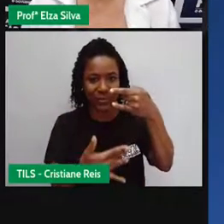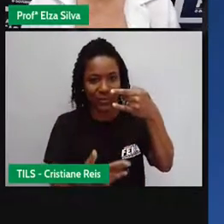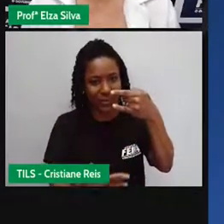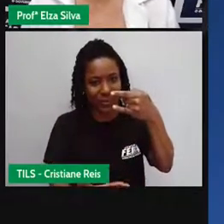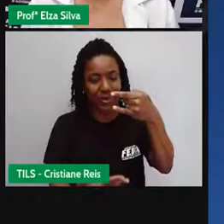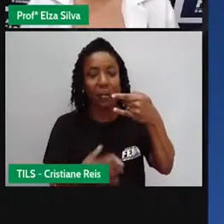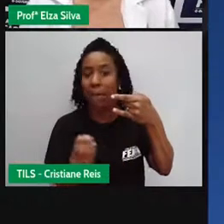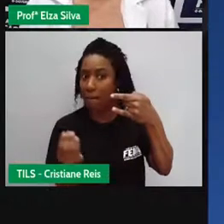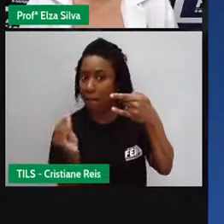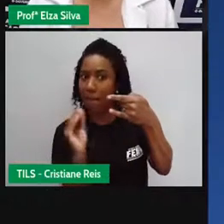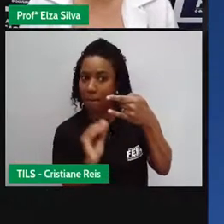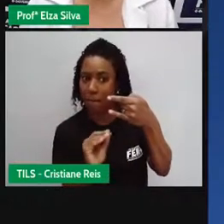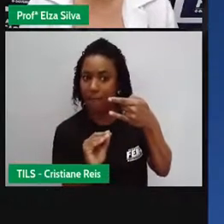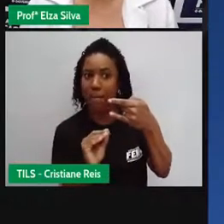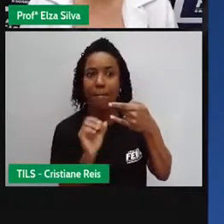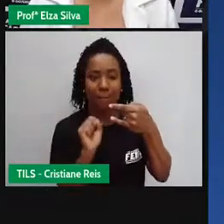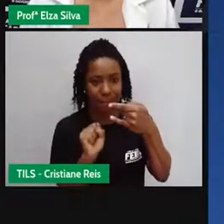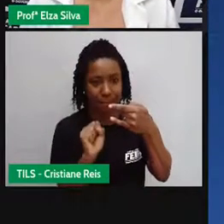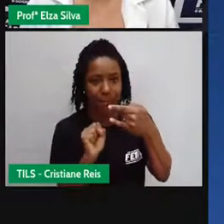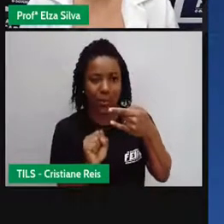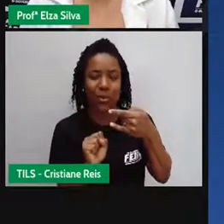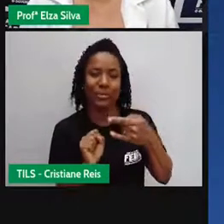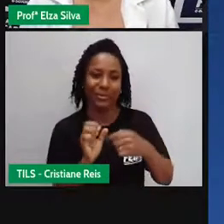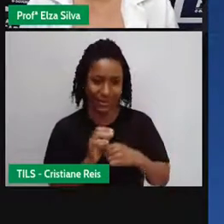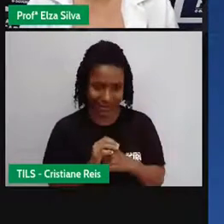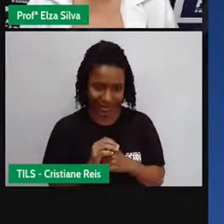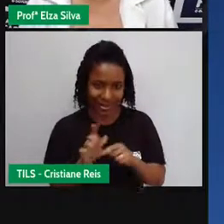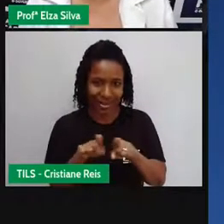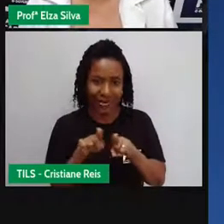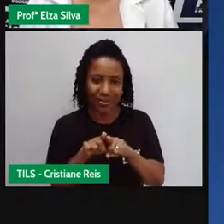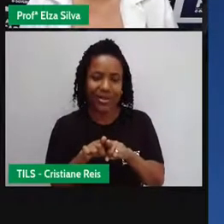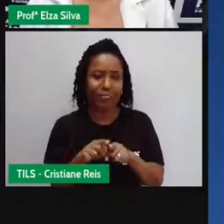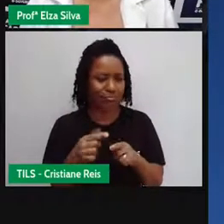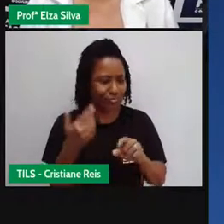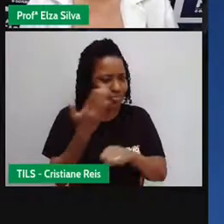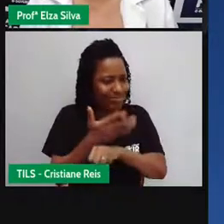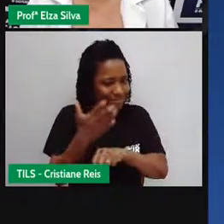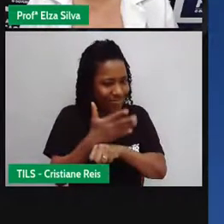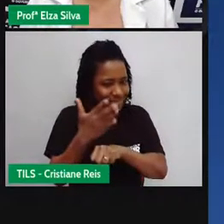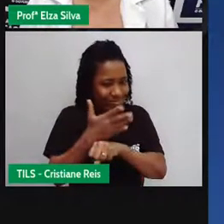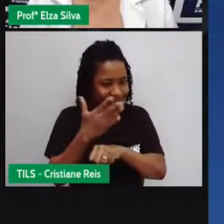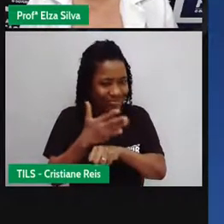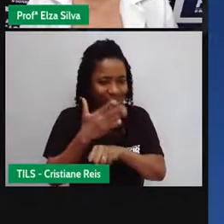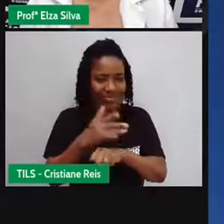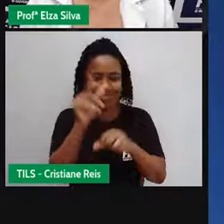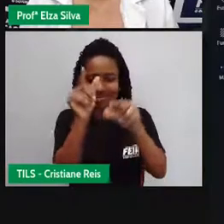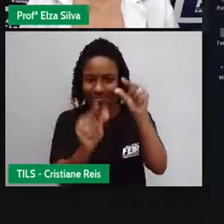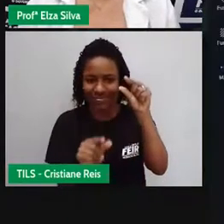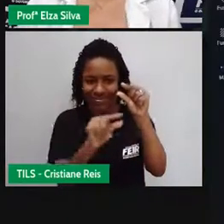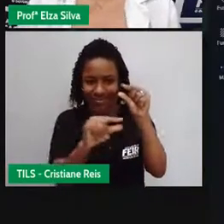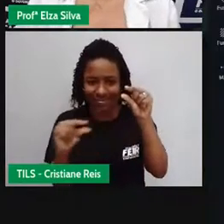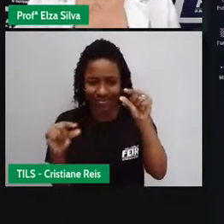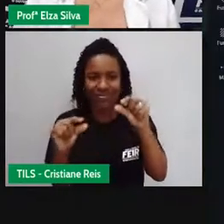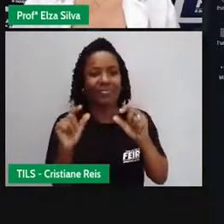possa respondê-la várias vezes e ampliar o seu vocabulário na língua inglesa.